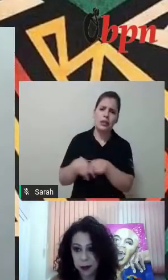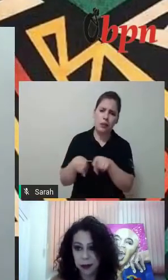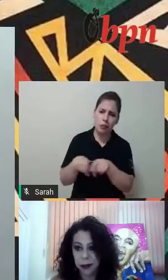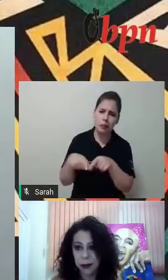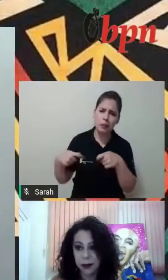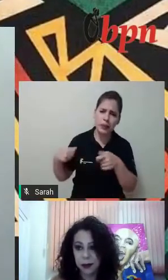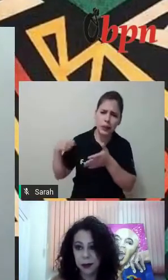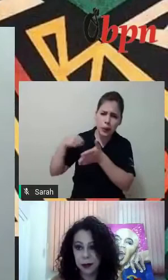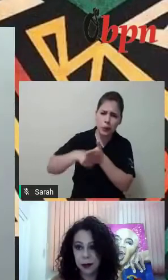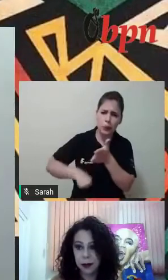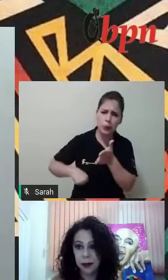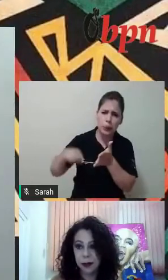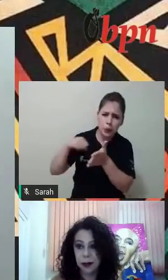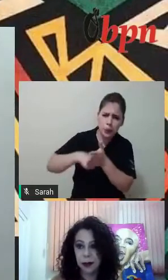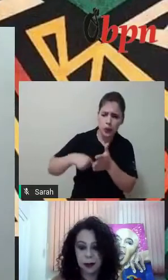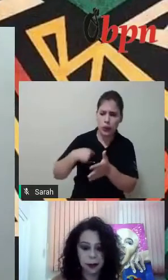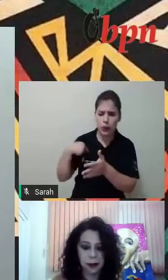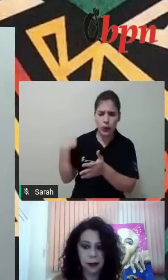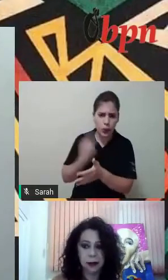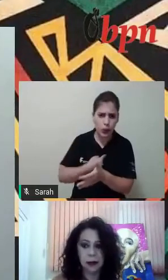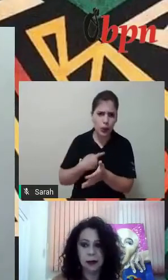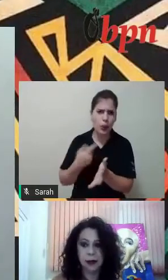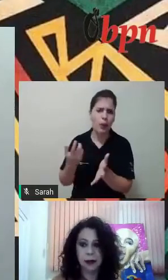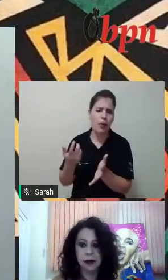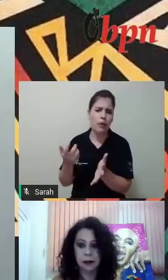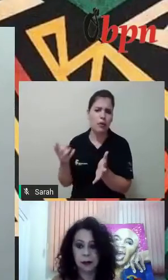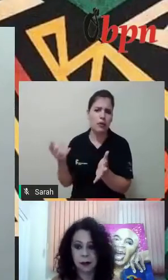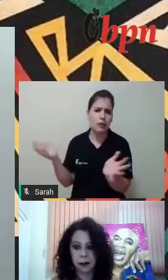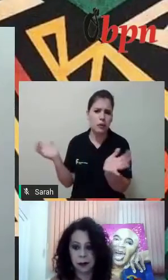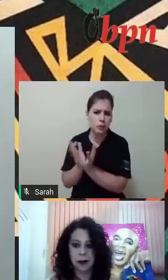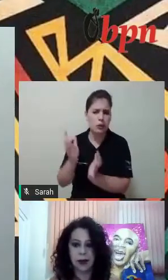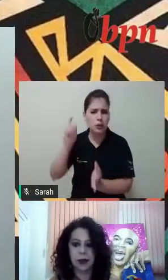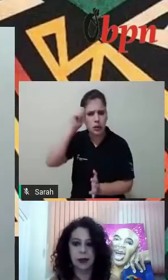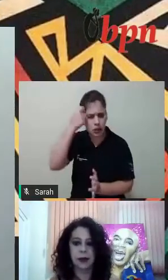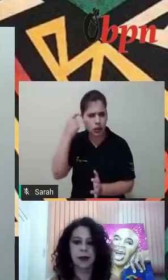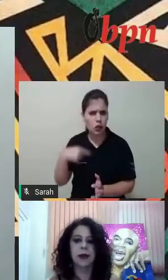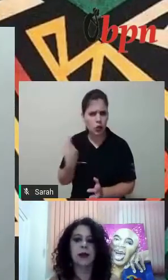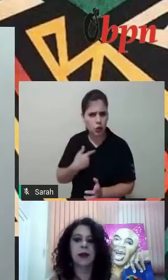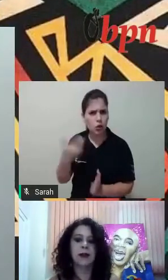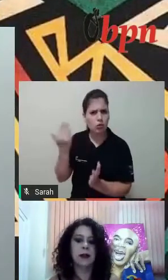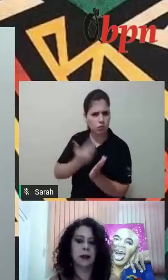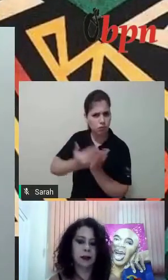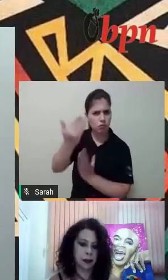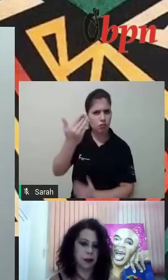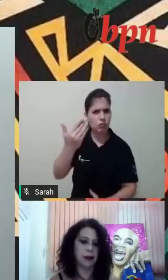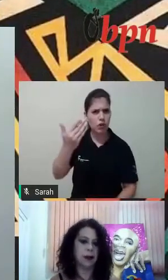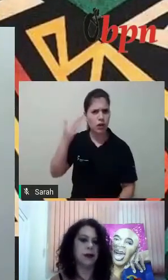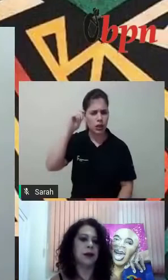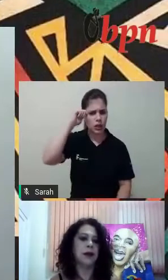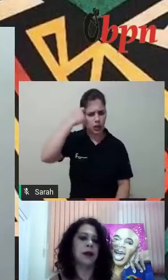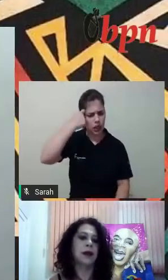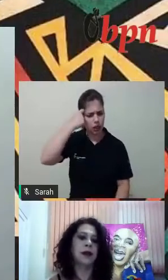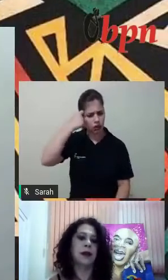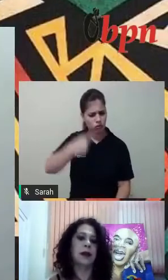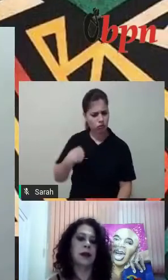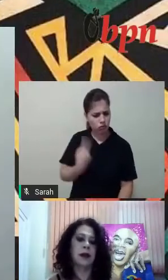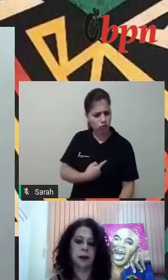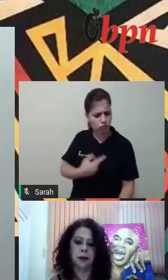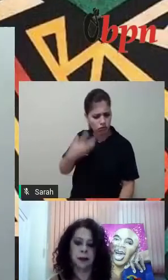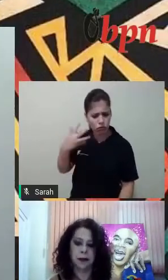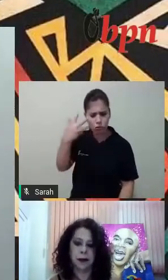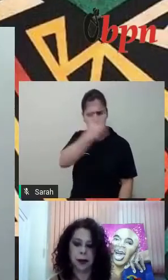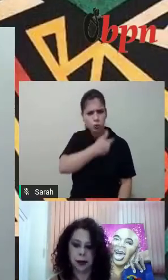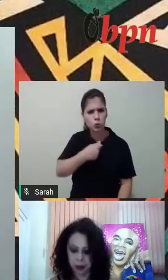né? Por nós negros, nós mesmos, nós começamos a impor a nossa beleza, a crer na nossa beleza. O